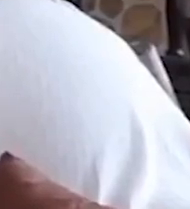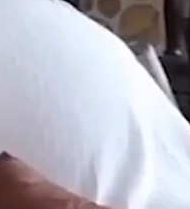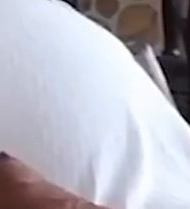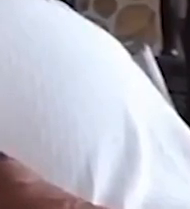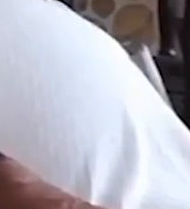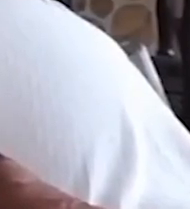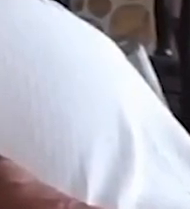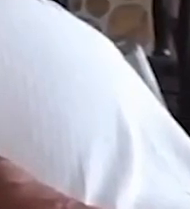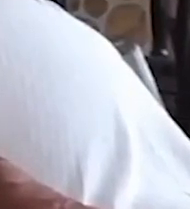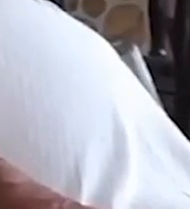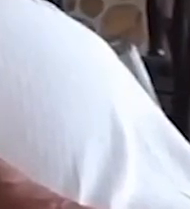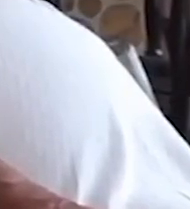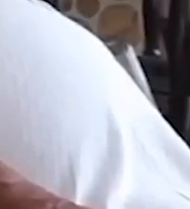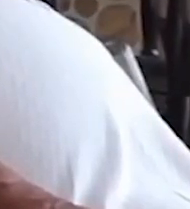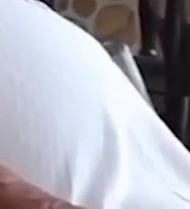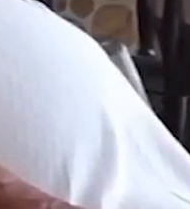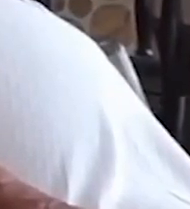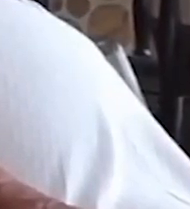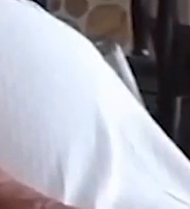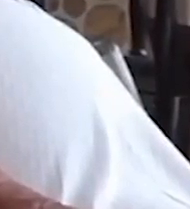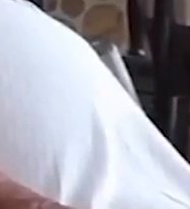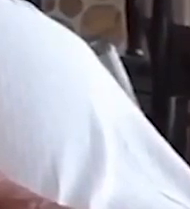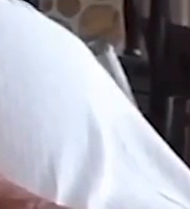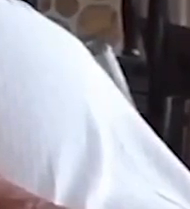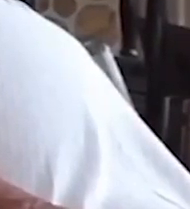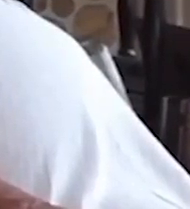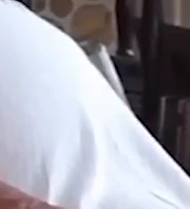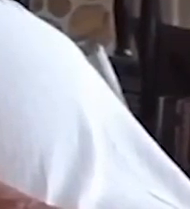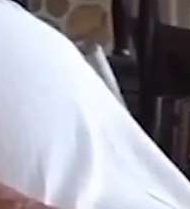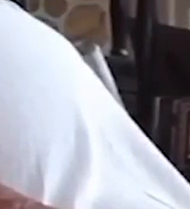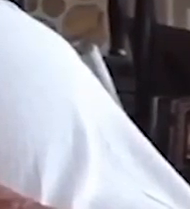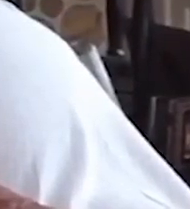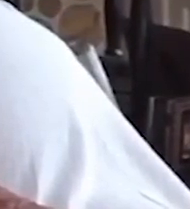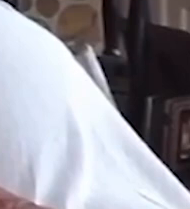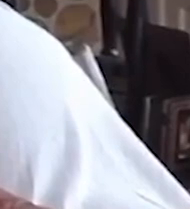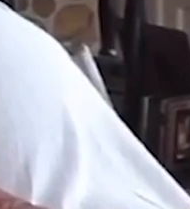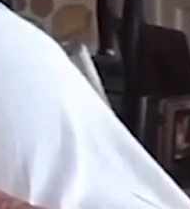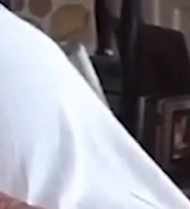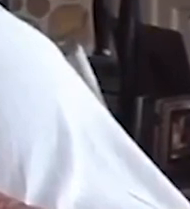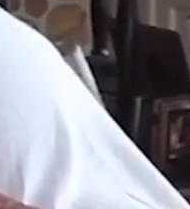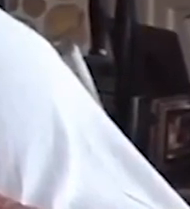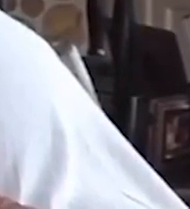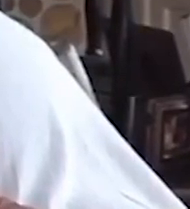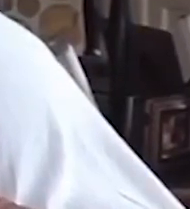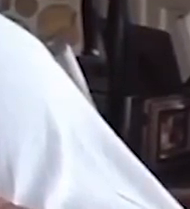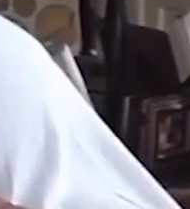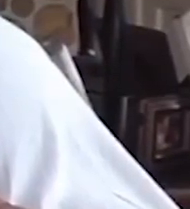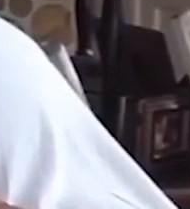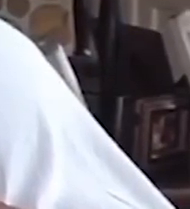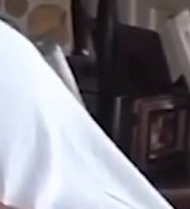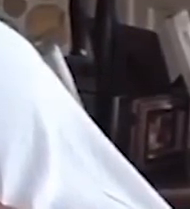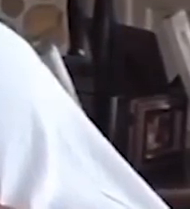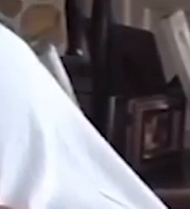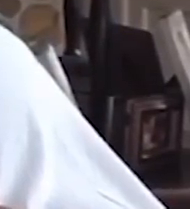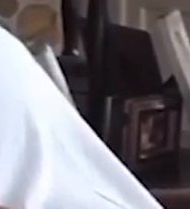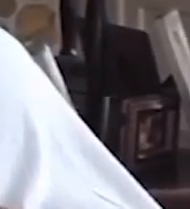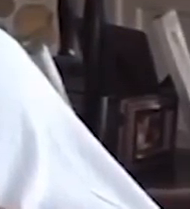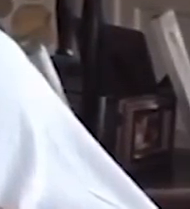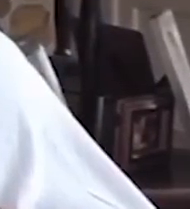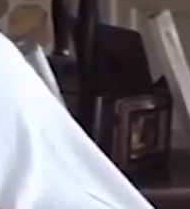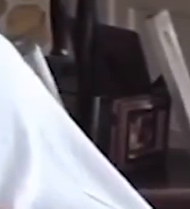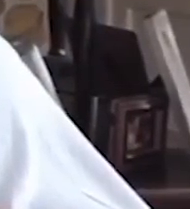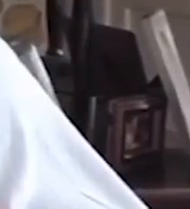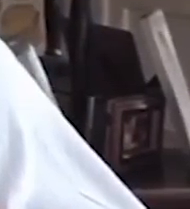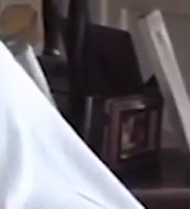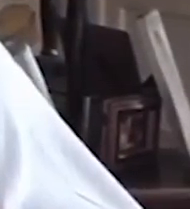E Sadi, como era muito, tudo que ele pegava para fazer, ele era entusiasta,